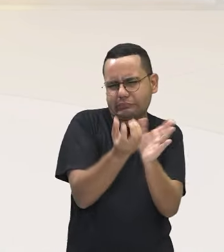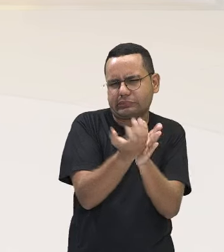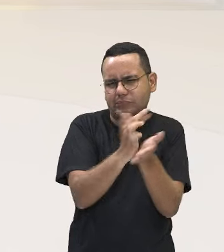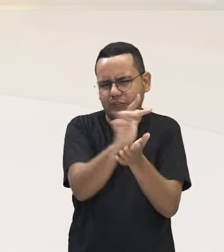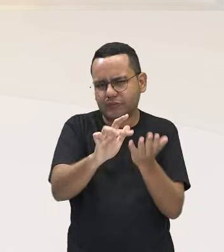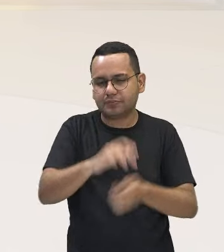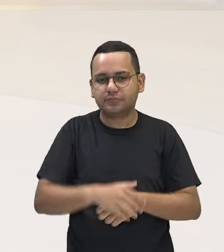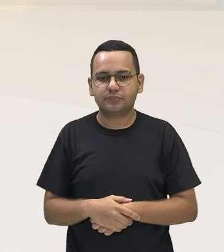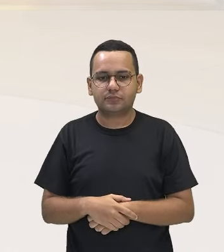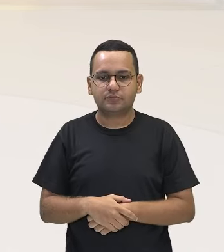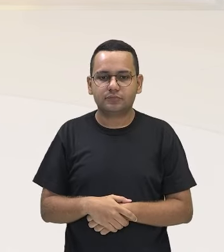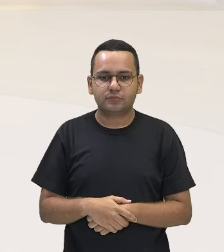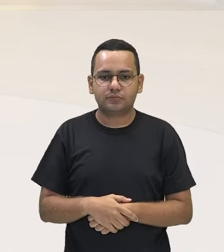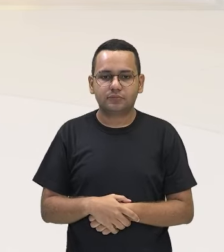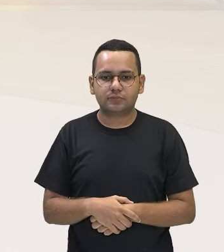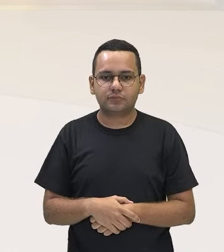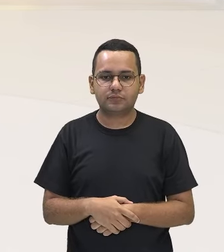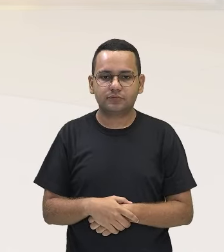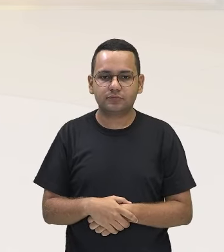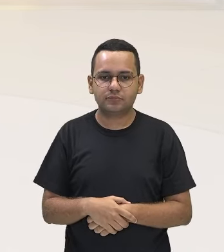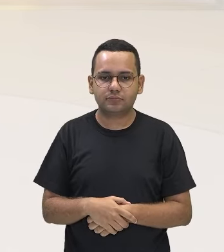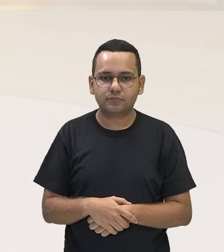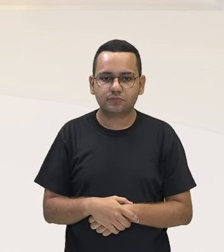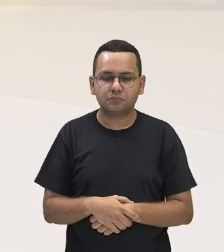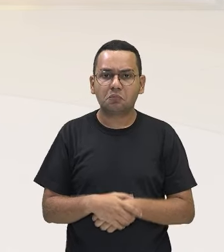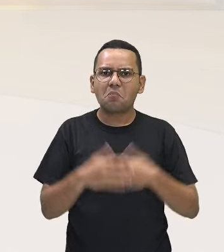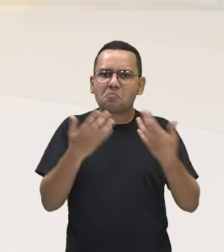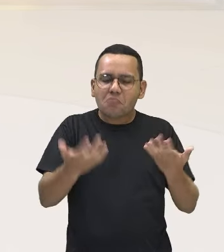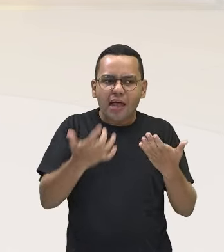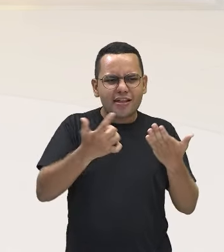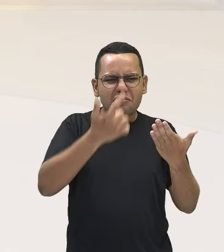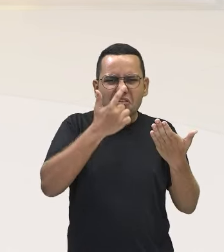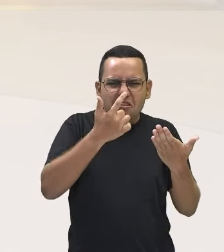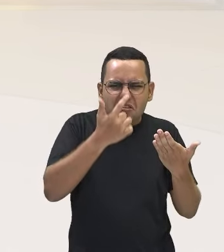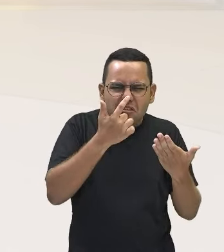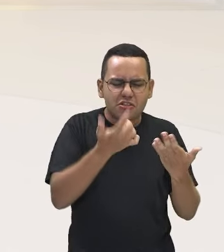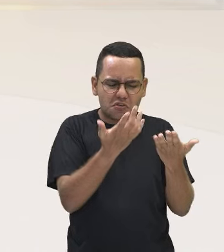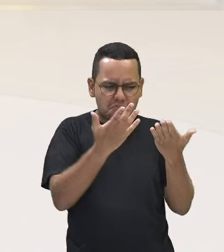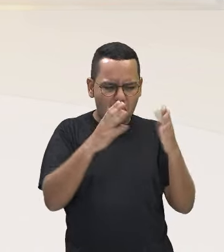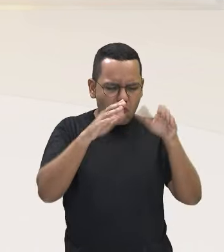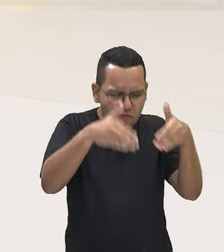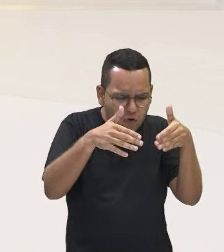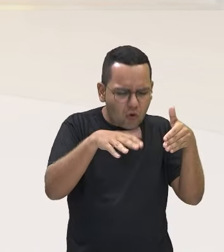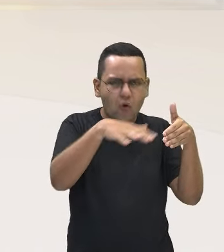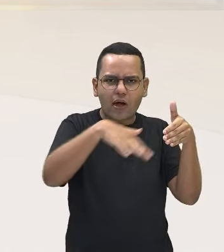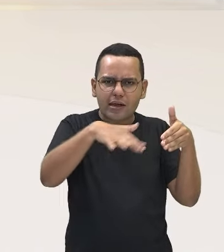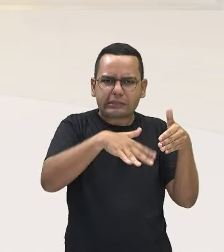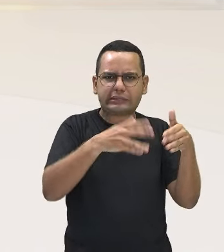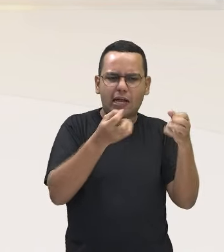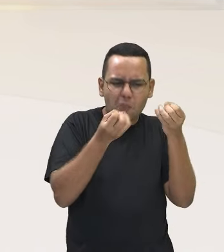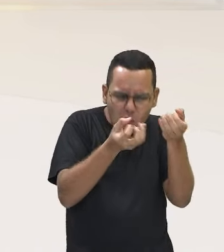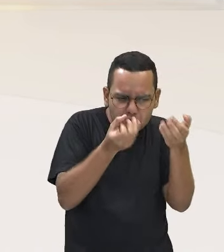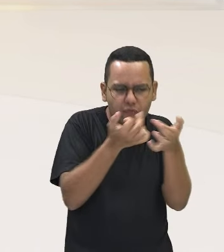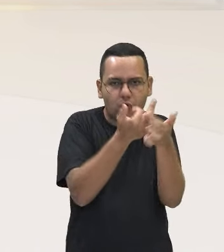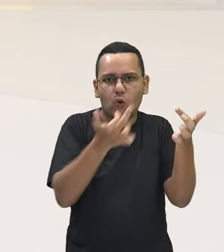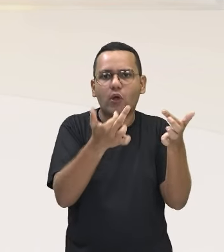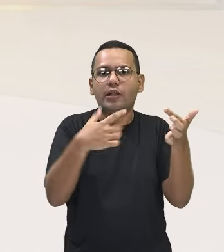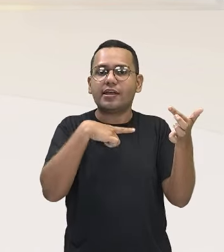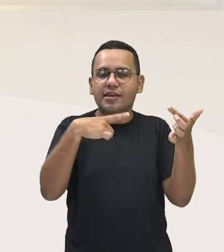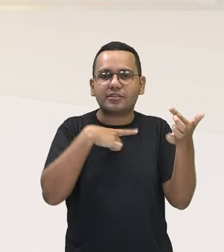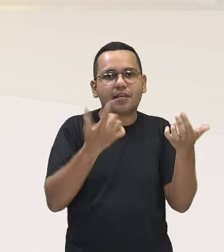né? Ele se envolveu naquilo com tanto afinco que ele conseguiu essa notoriedade, né, Marcos? Bacana, então, né?